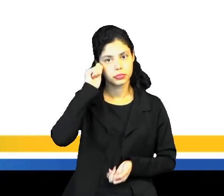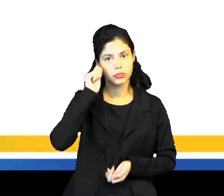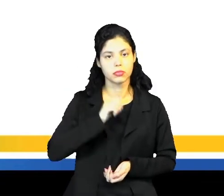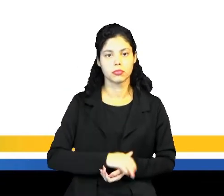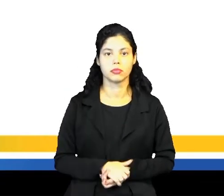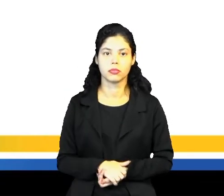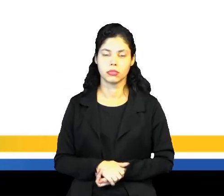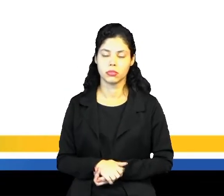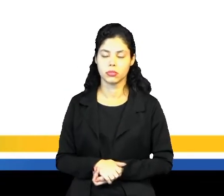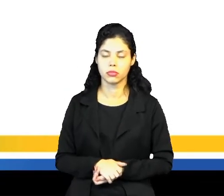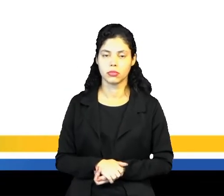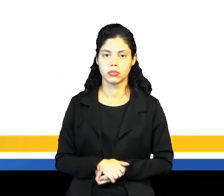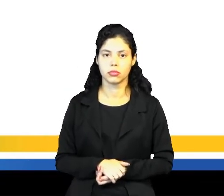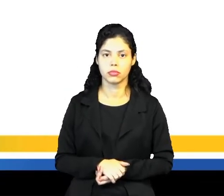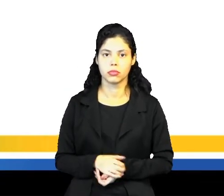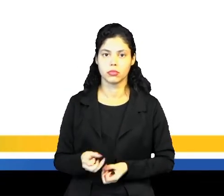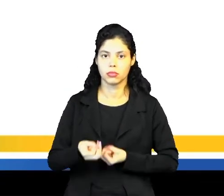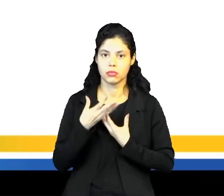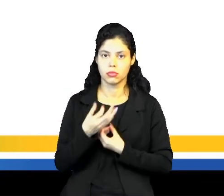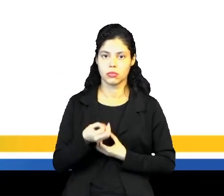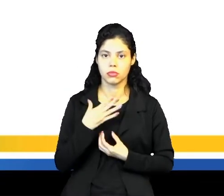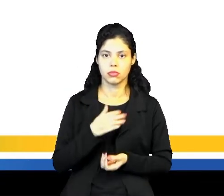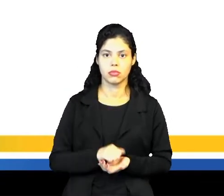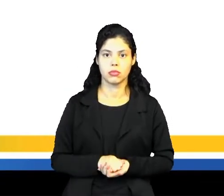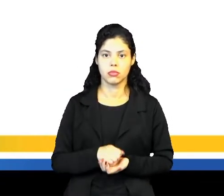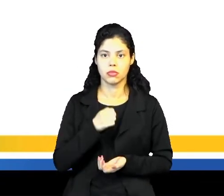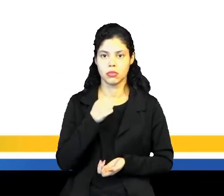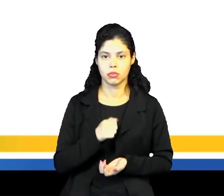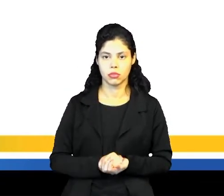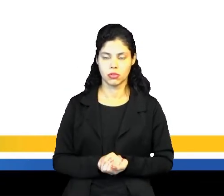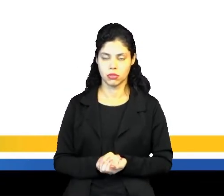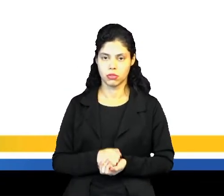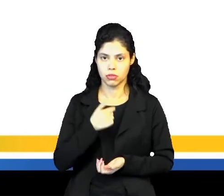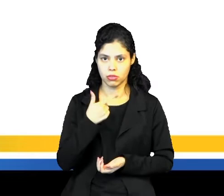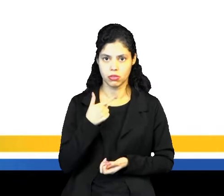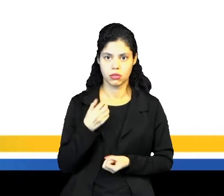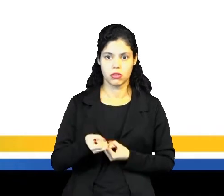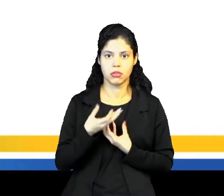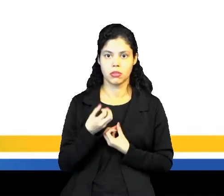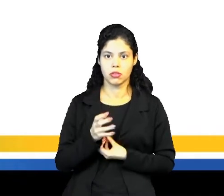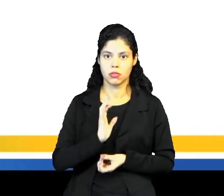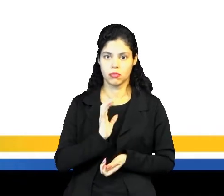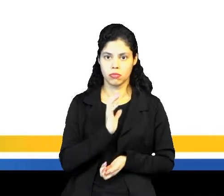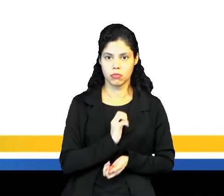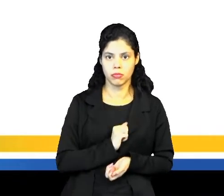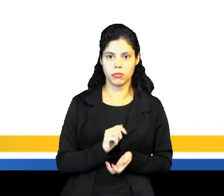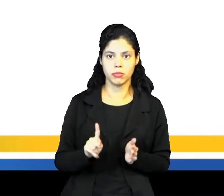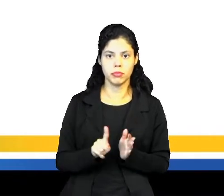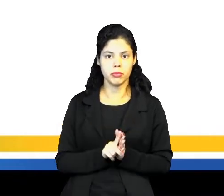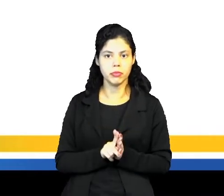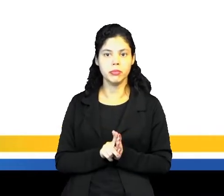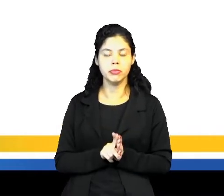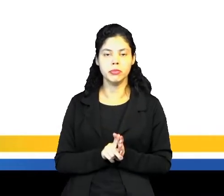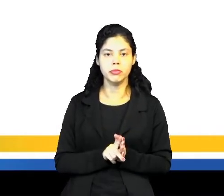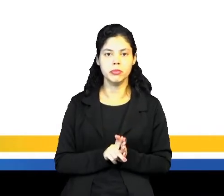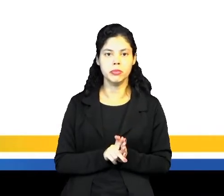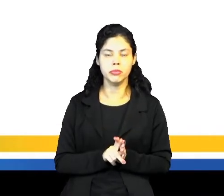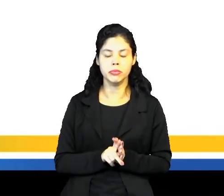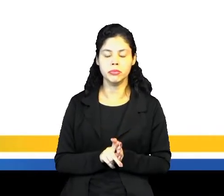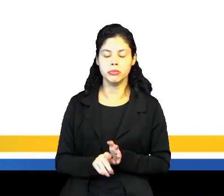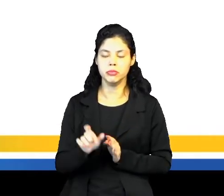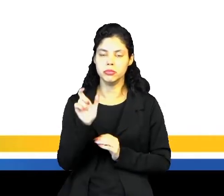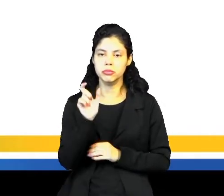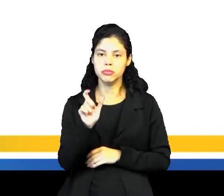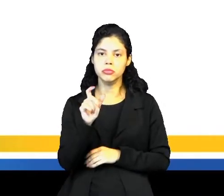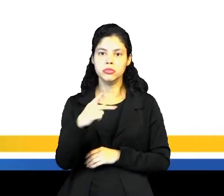né? Até por isso, dentro do seu poema 20 poemas de amor, tem um poema, né, específico que é uma paráfrase,